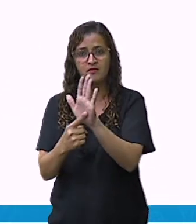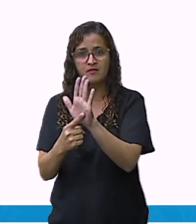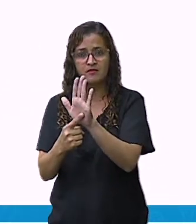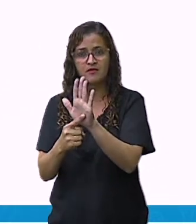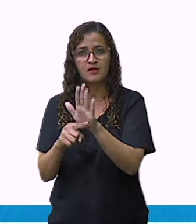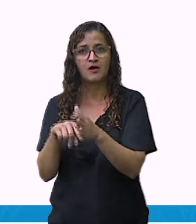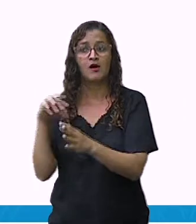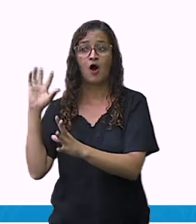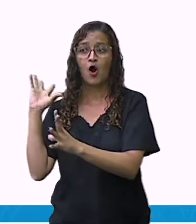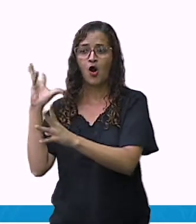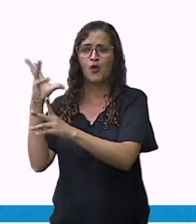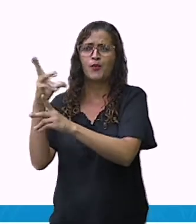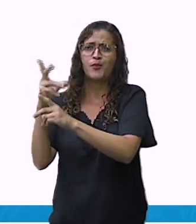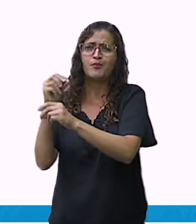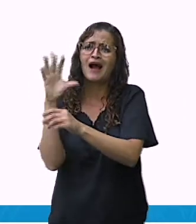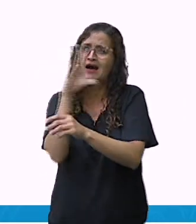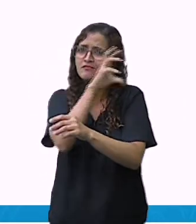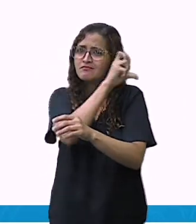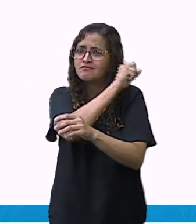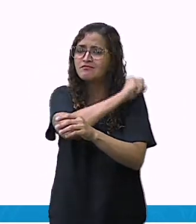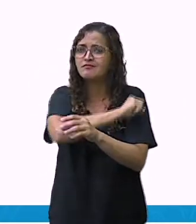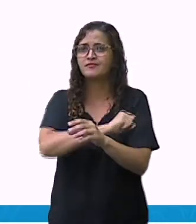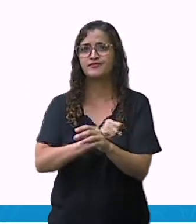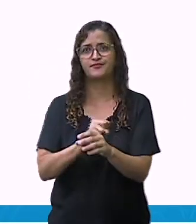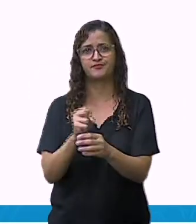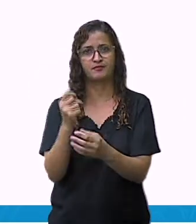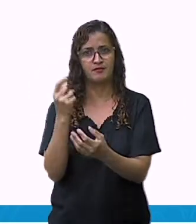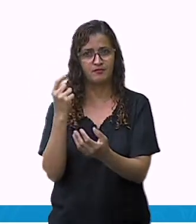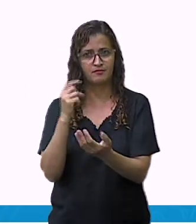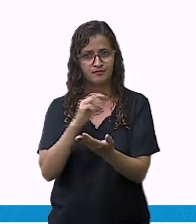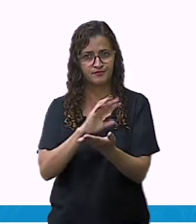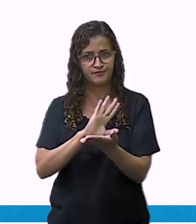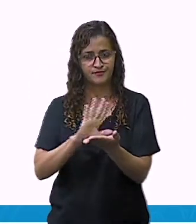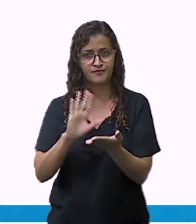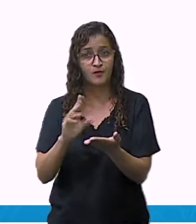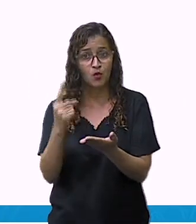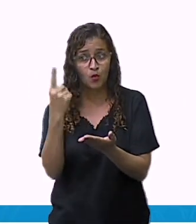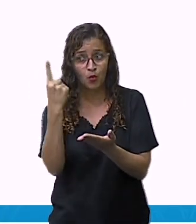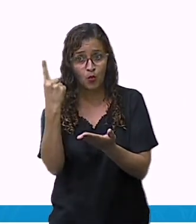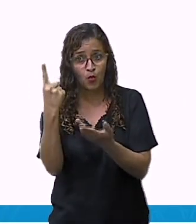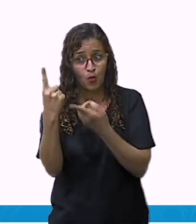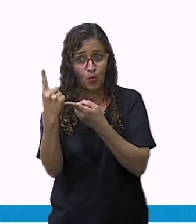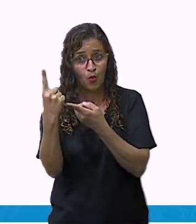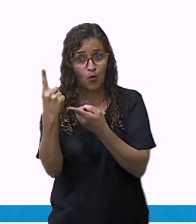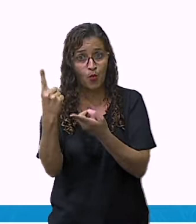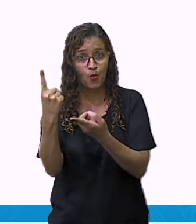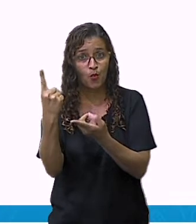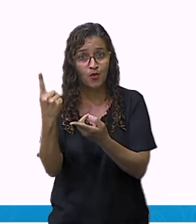breve revisão, que é mais de um. No singular,